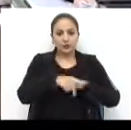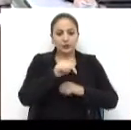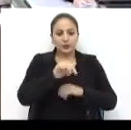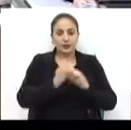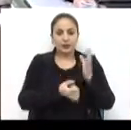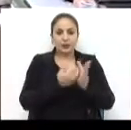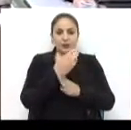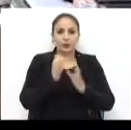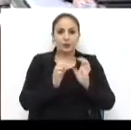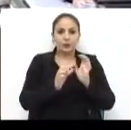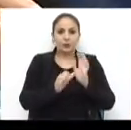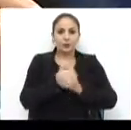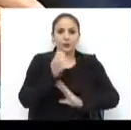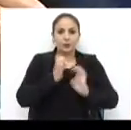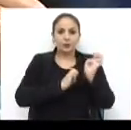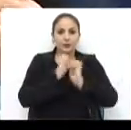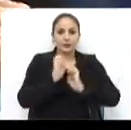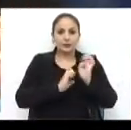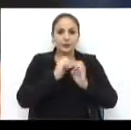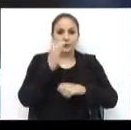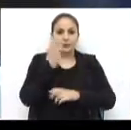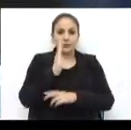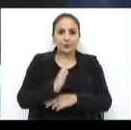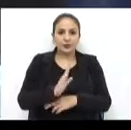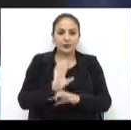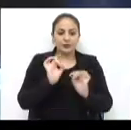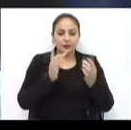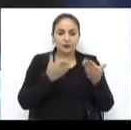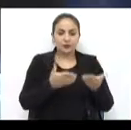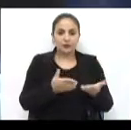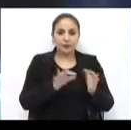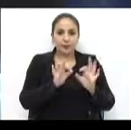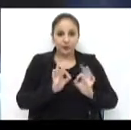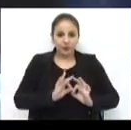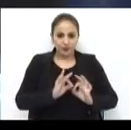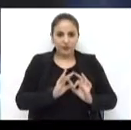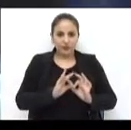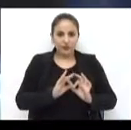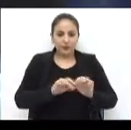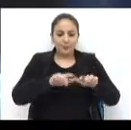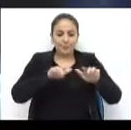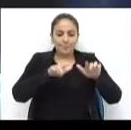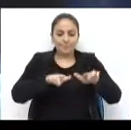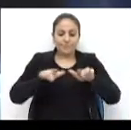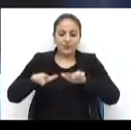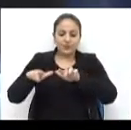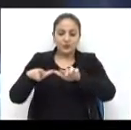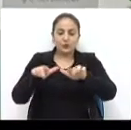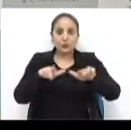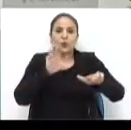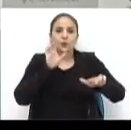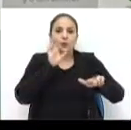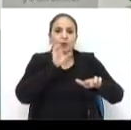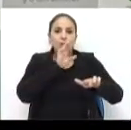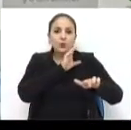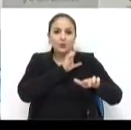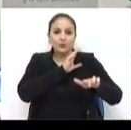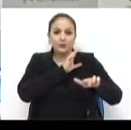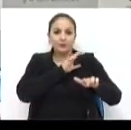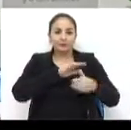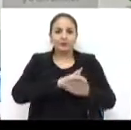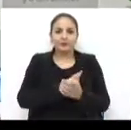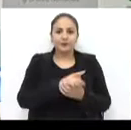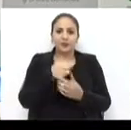a primeira empresa do Brasil, especializada em projetos para aquecimento de piso por eletricidade. Eu trabalhava